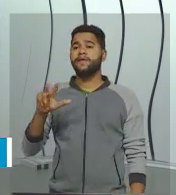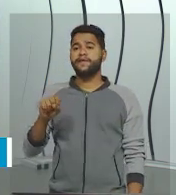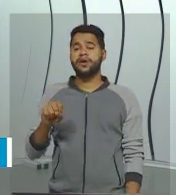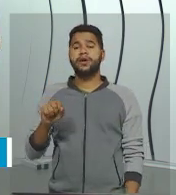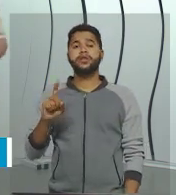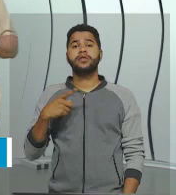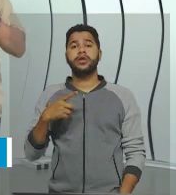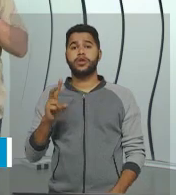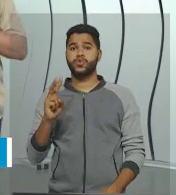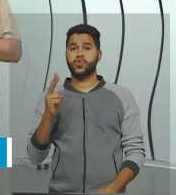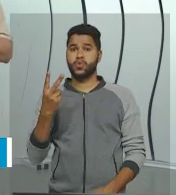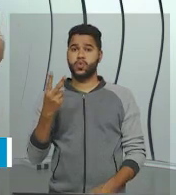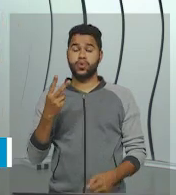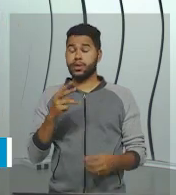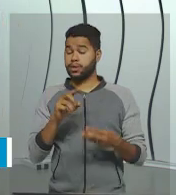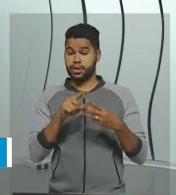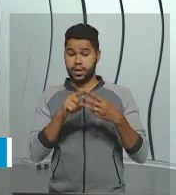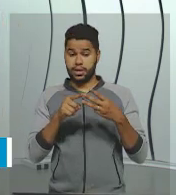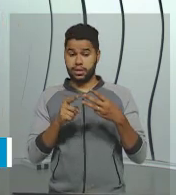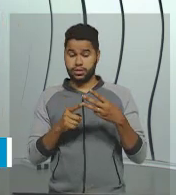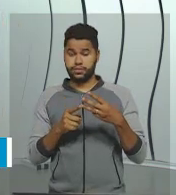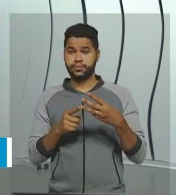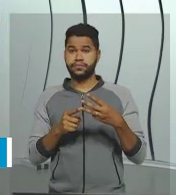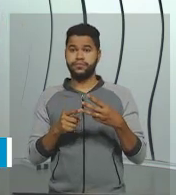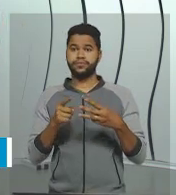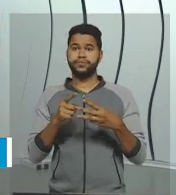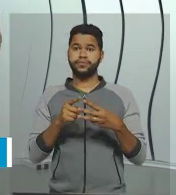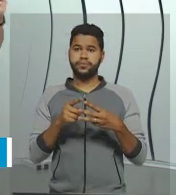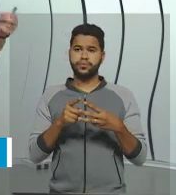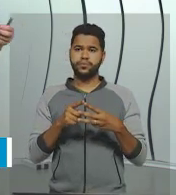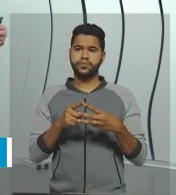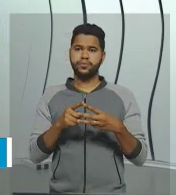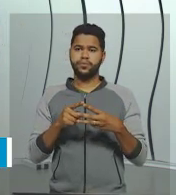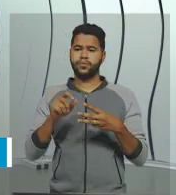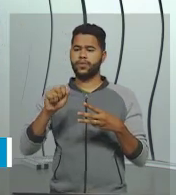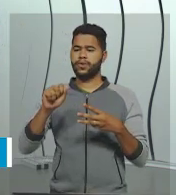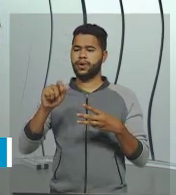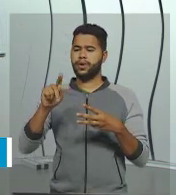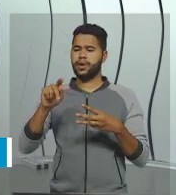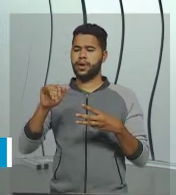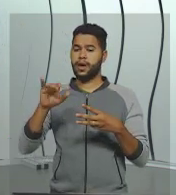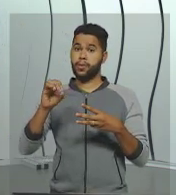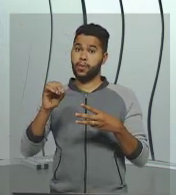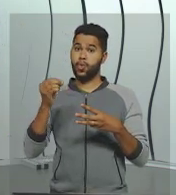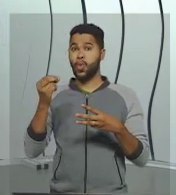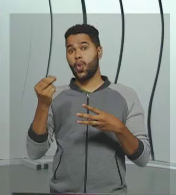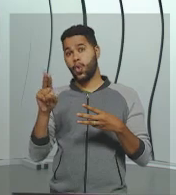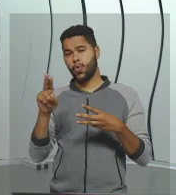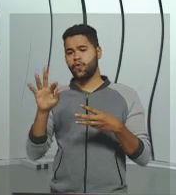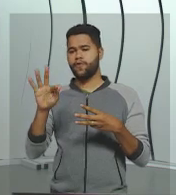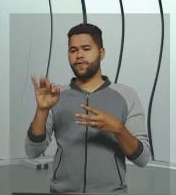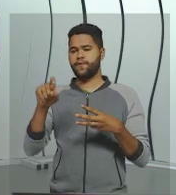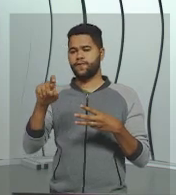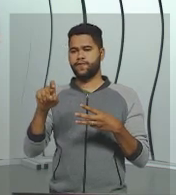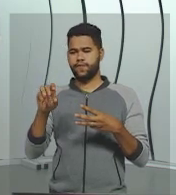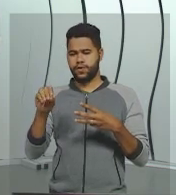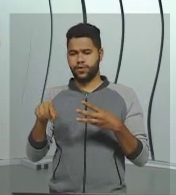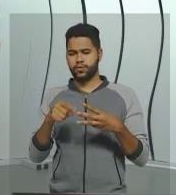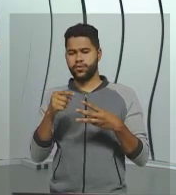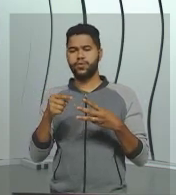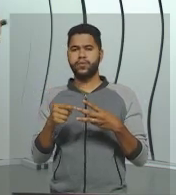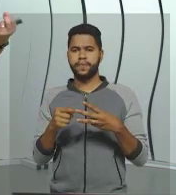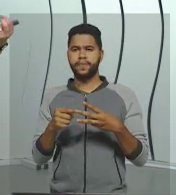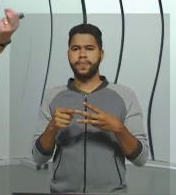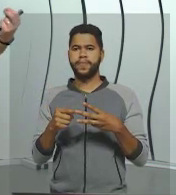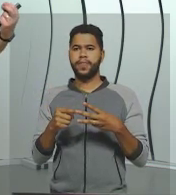pontos básicos, que são o quê? Nós temos o ponto que chamamos de ponto de apoio, ou ponto fixo. Nós temos o ponto aonde